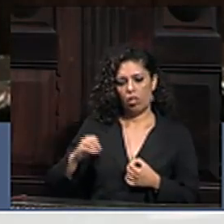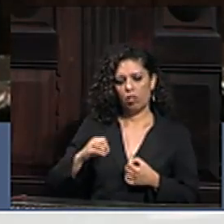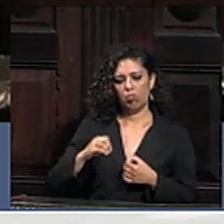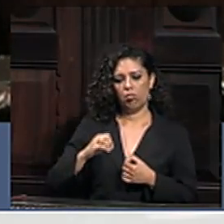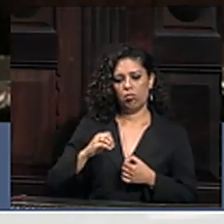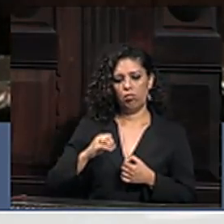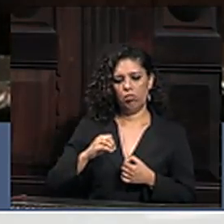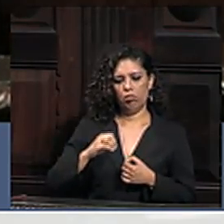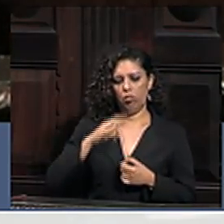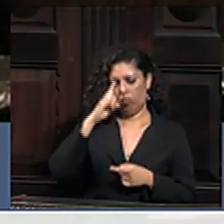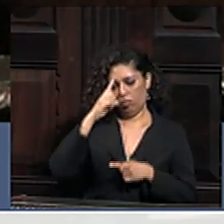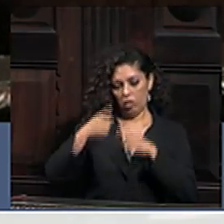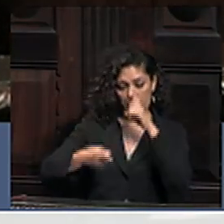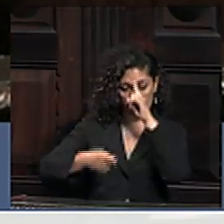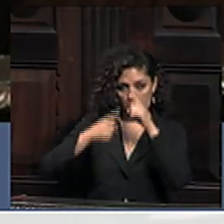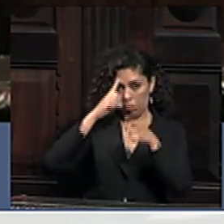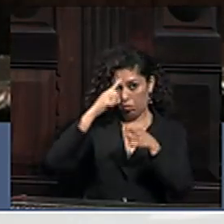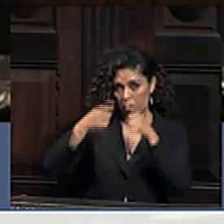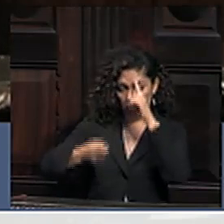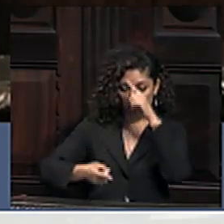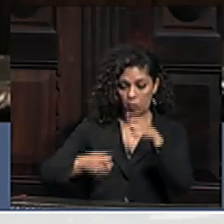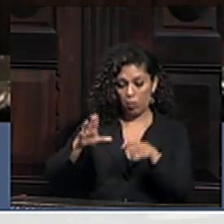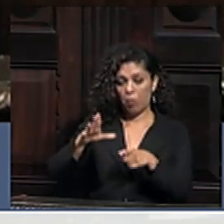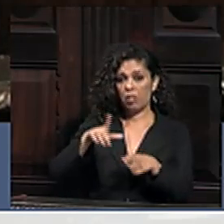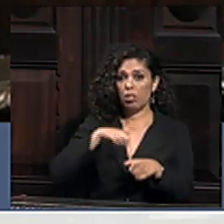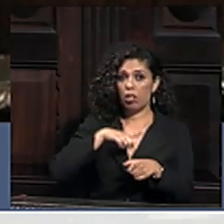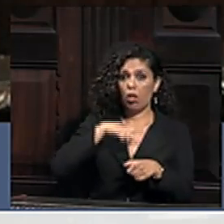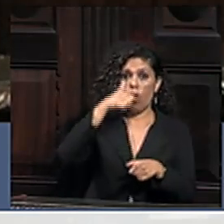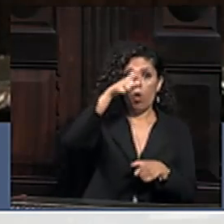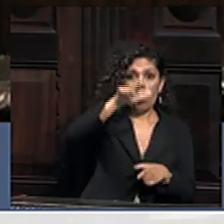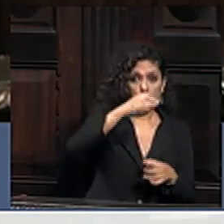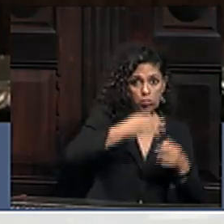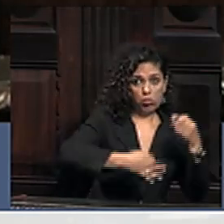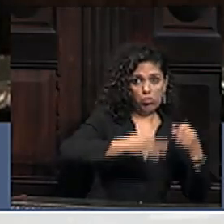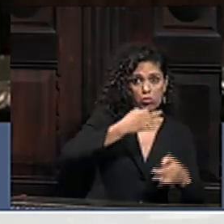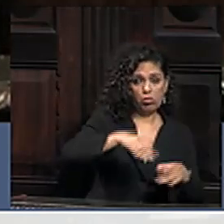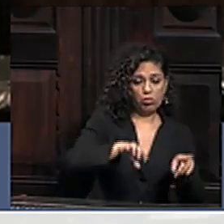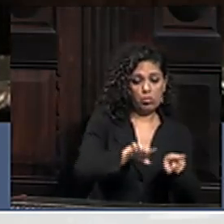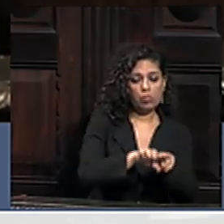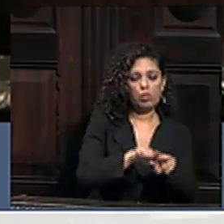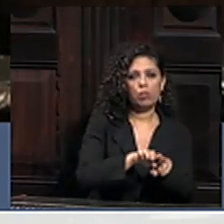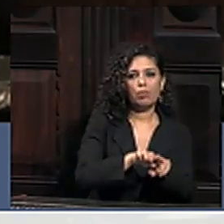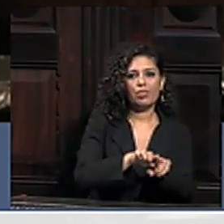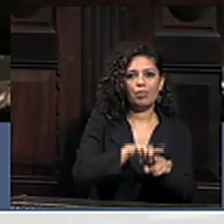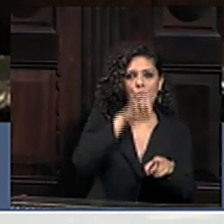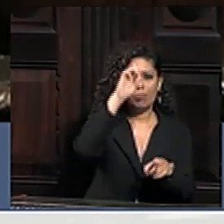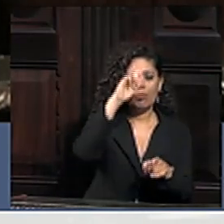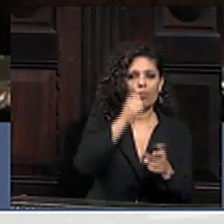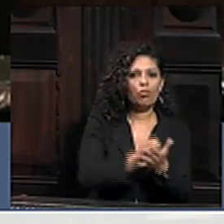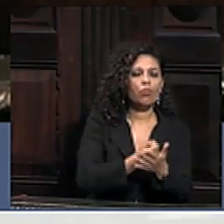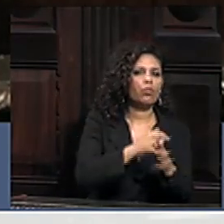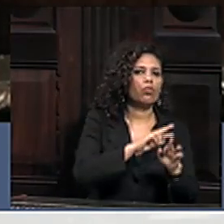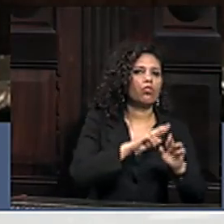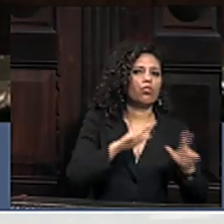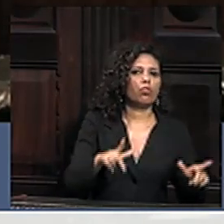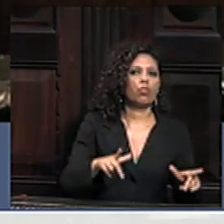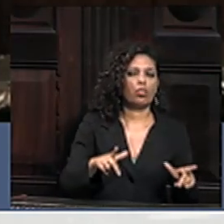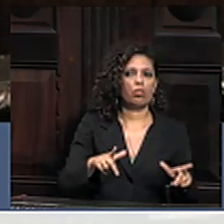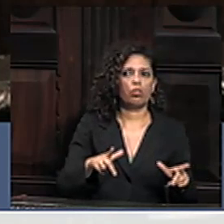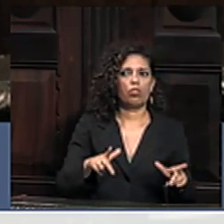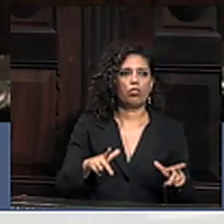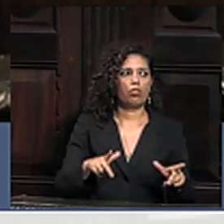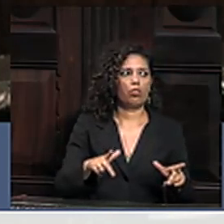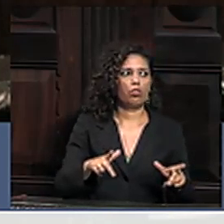Sérgio Moro decidiu, por sua própria conta e ao arrepio da Constituição,